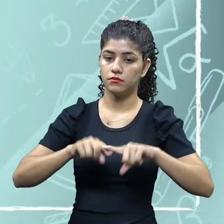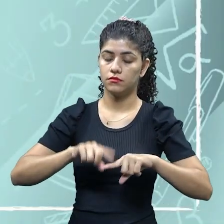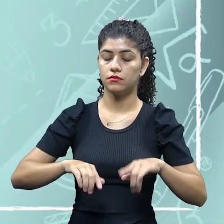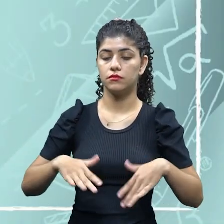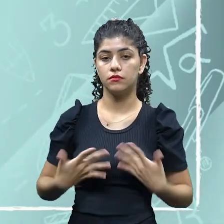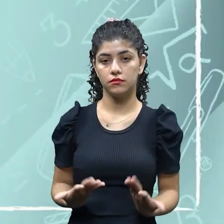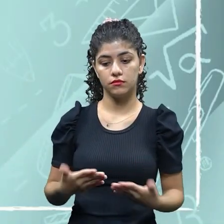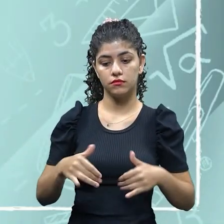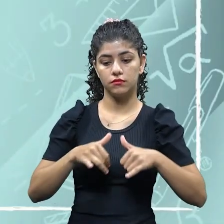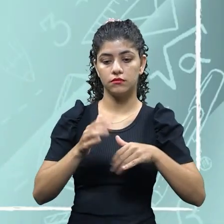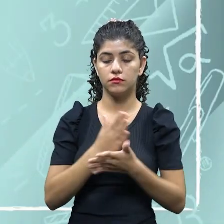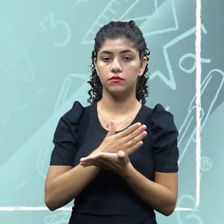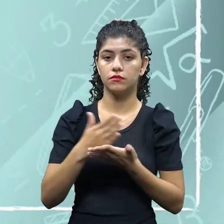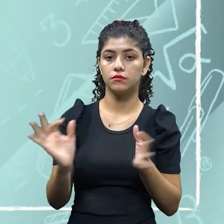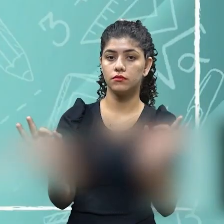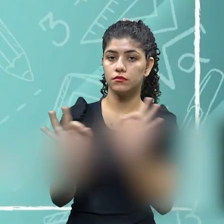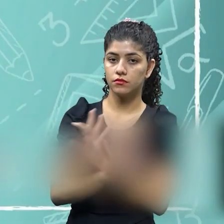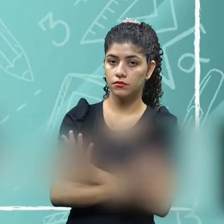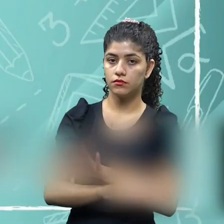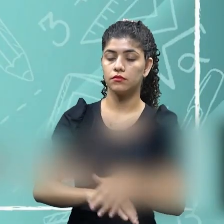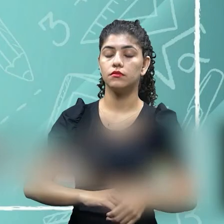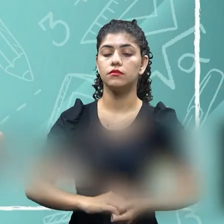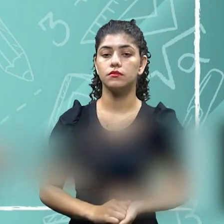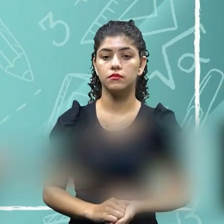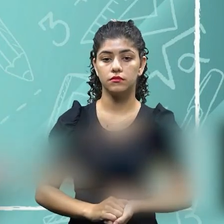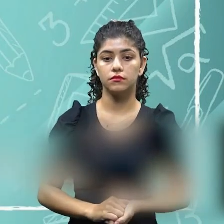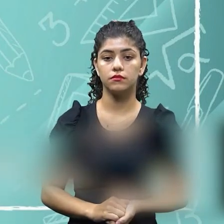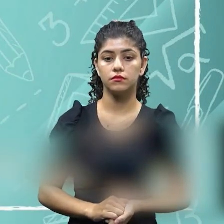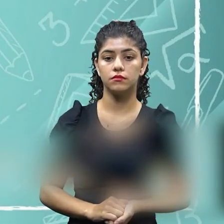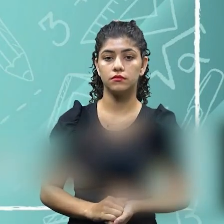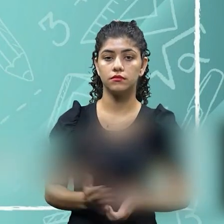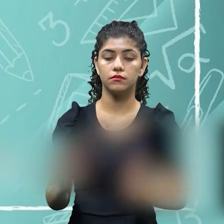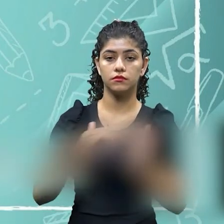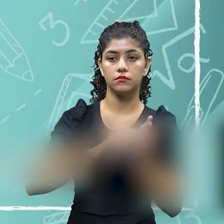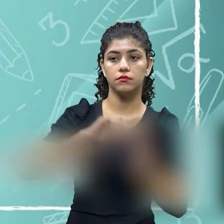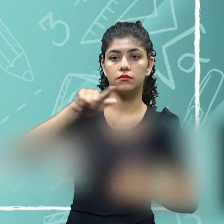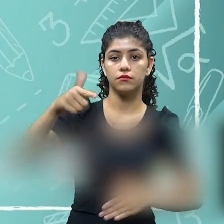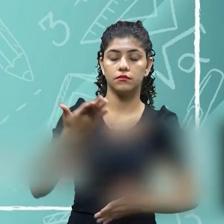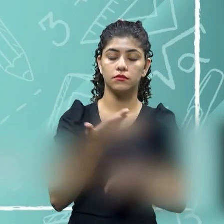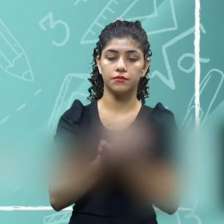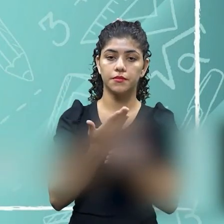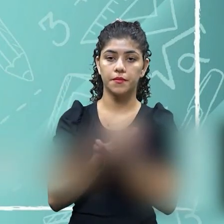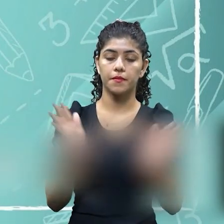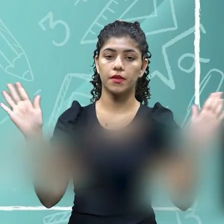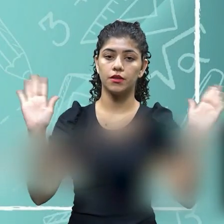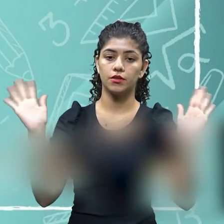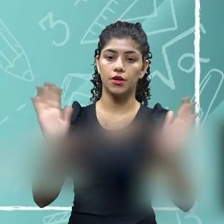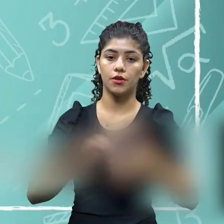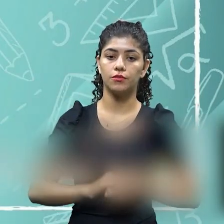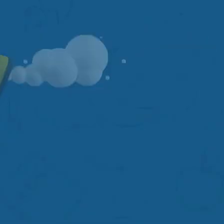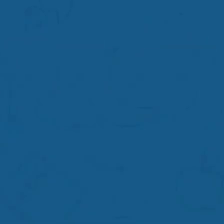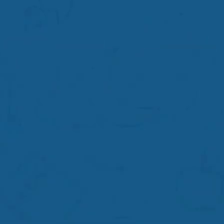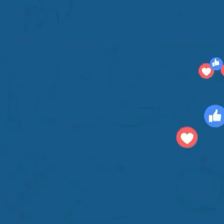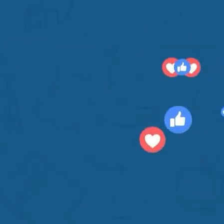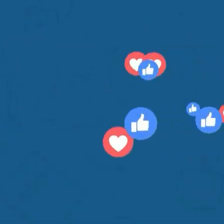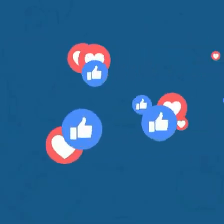por aqui, encerrando nossa aula. Até mais, até a próxima aula. Fique com Deus. Tchau, tchau.